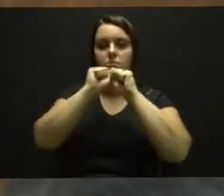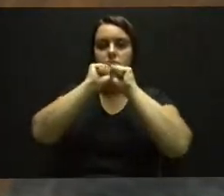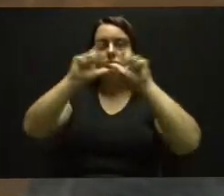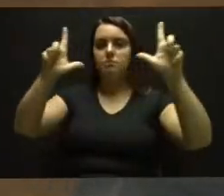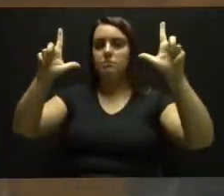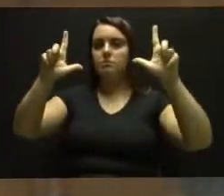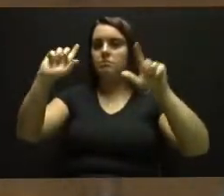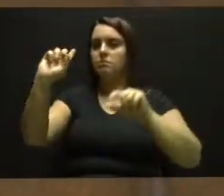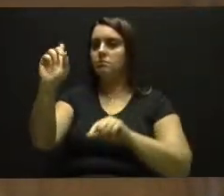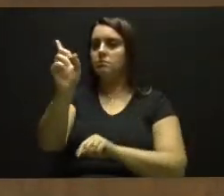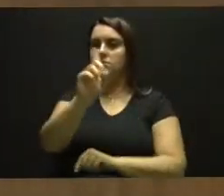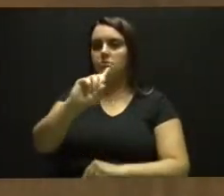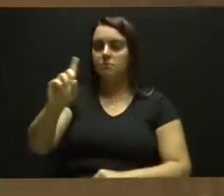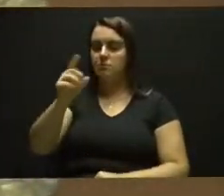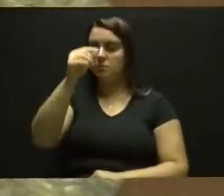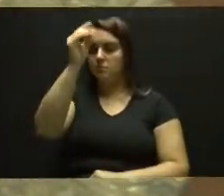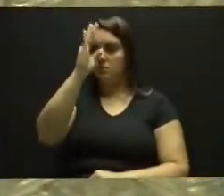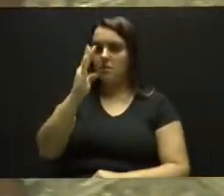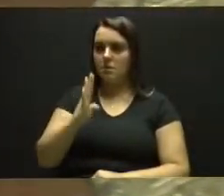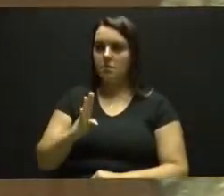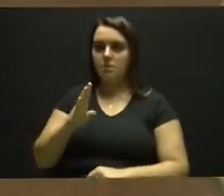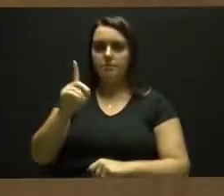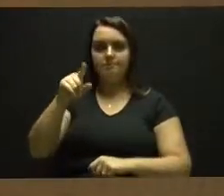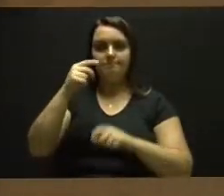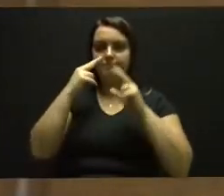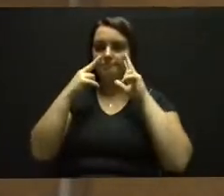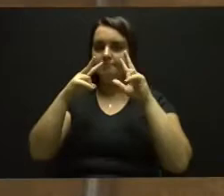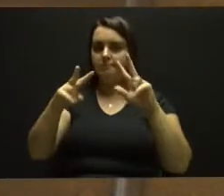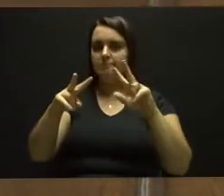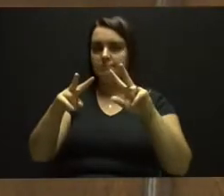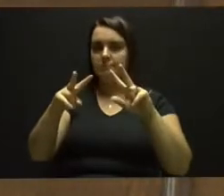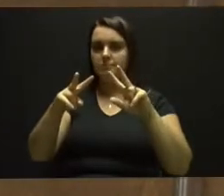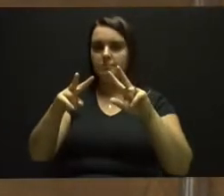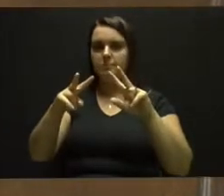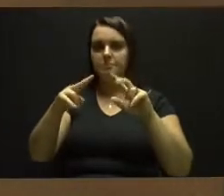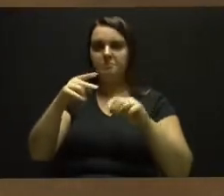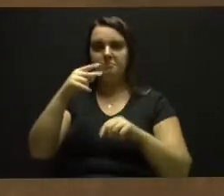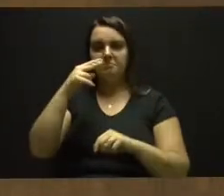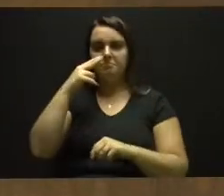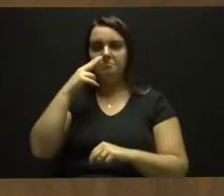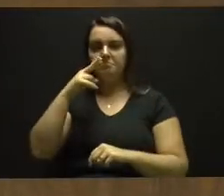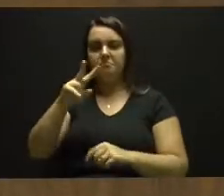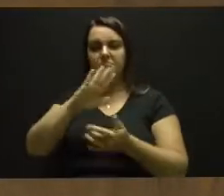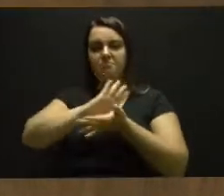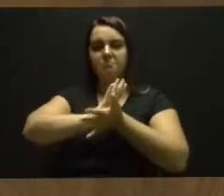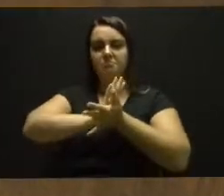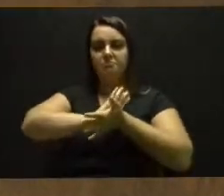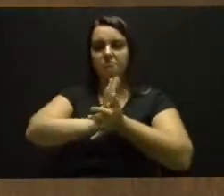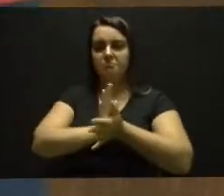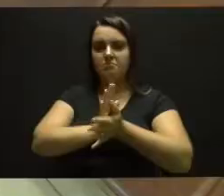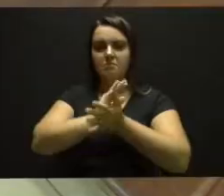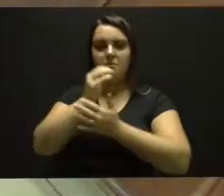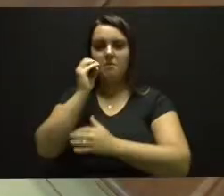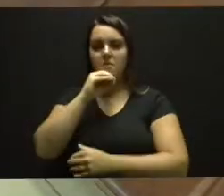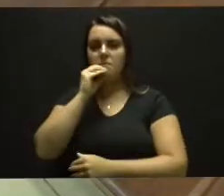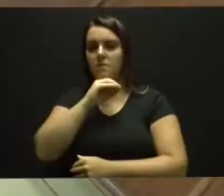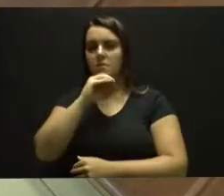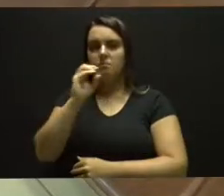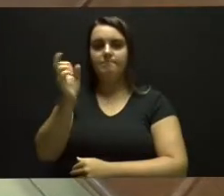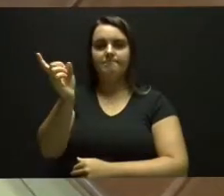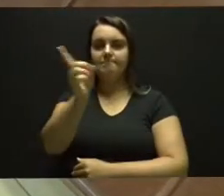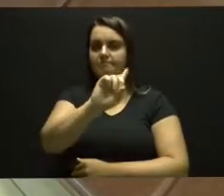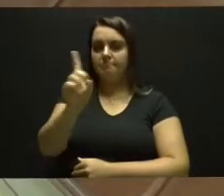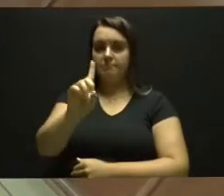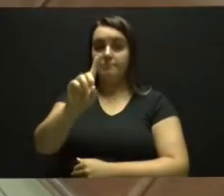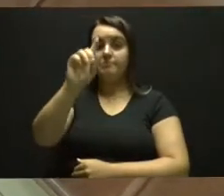esse brasil de vida é efêmera e leviana superficial anêmico franzino não é o brasil que